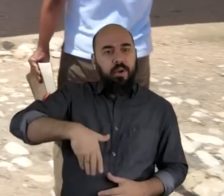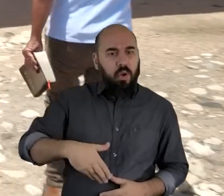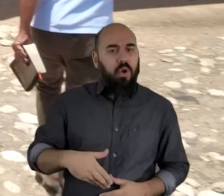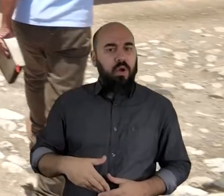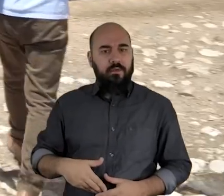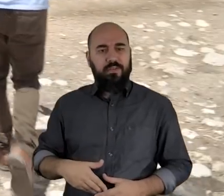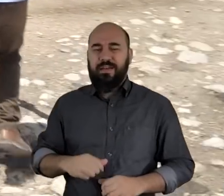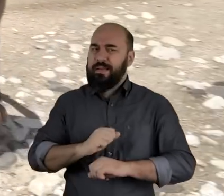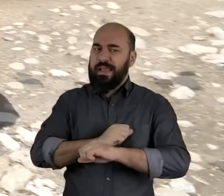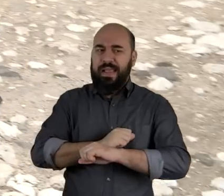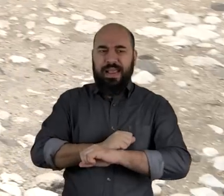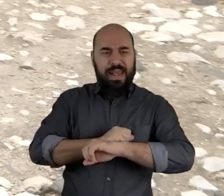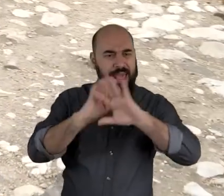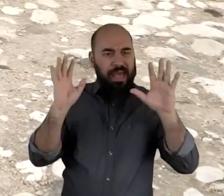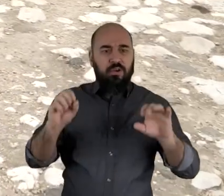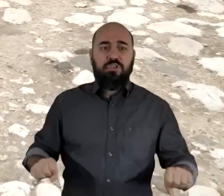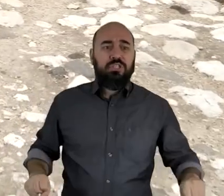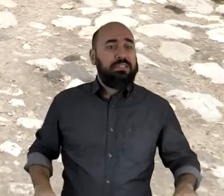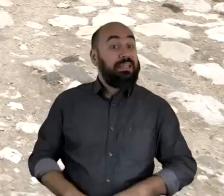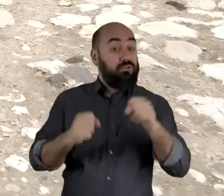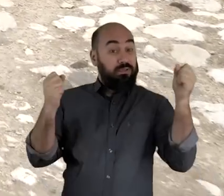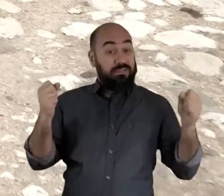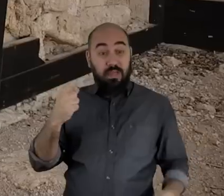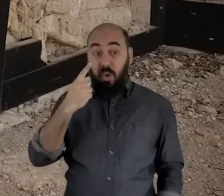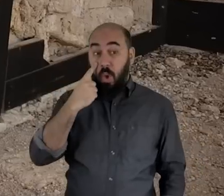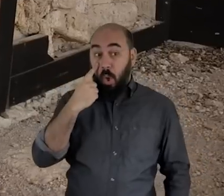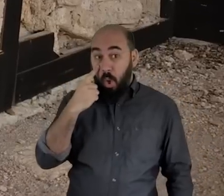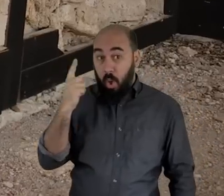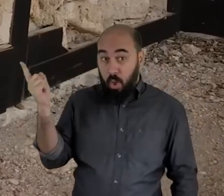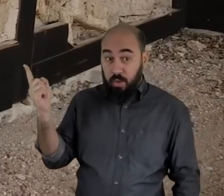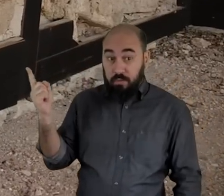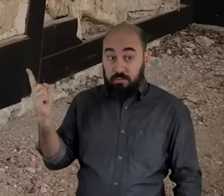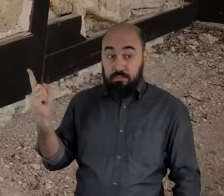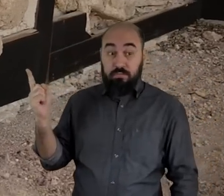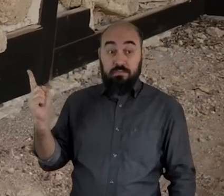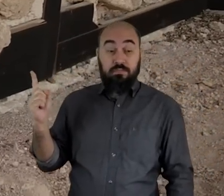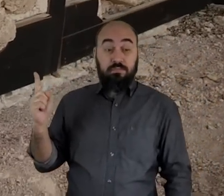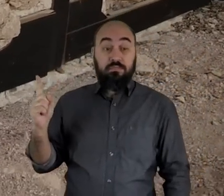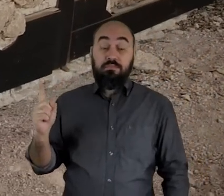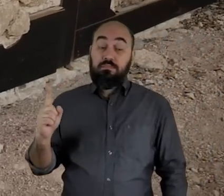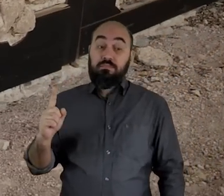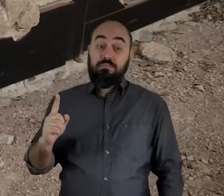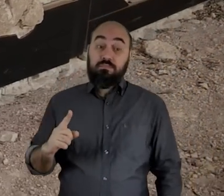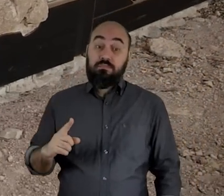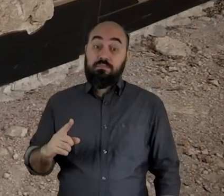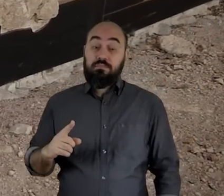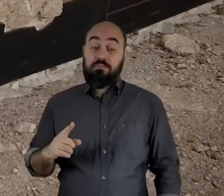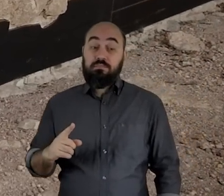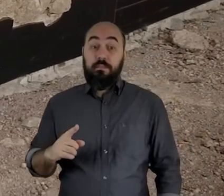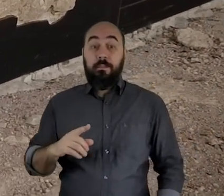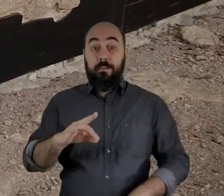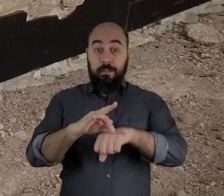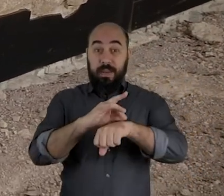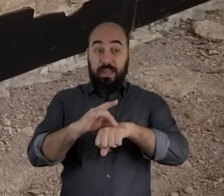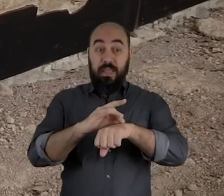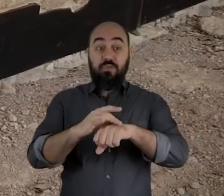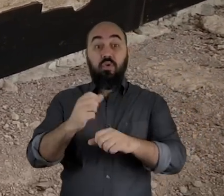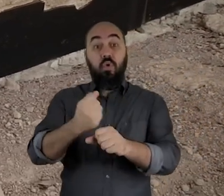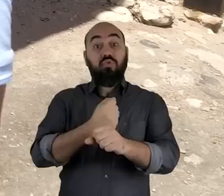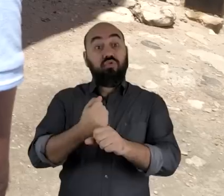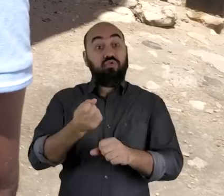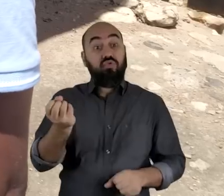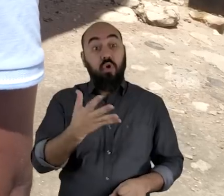indício aqui muito claro de destruição. Você vê aqui como os tijolos foram destruídos, tá certo?